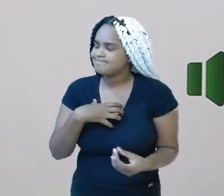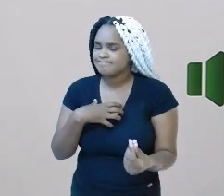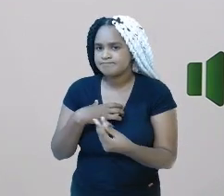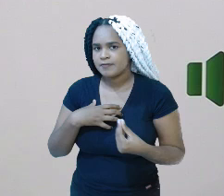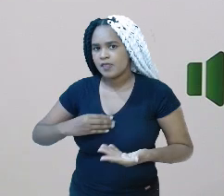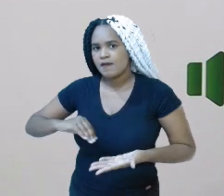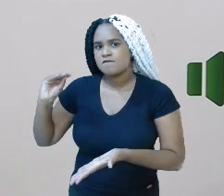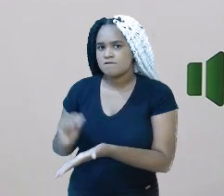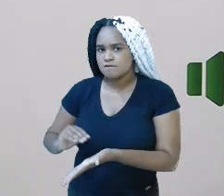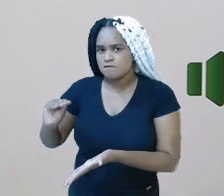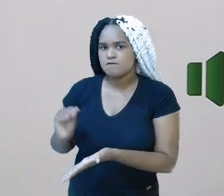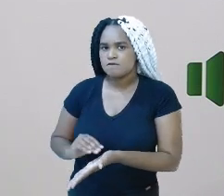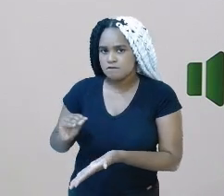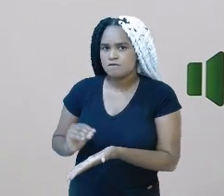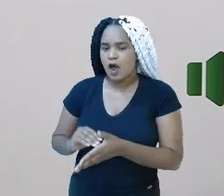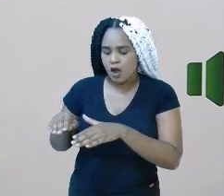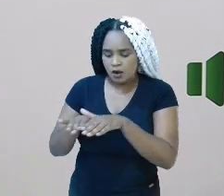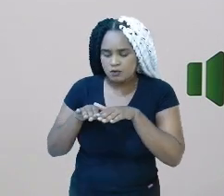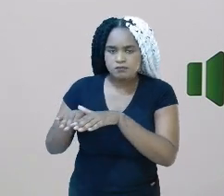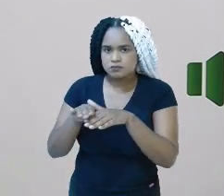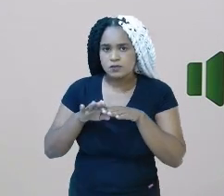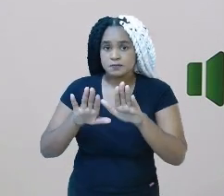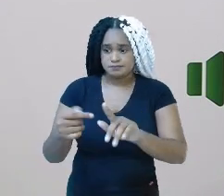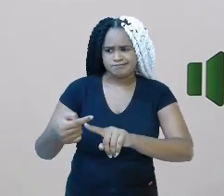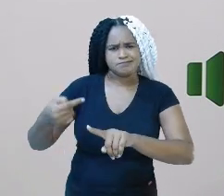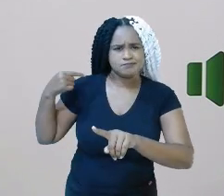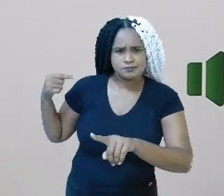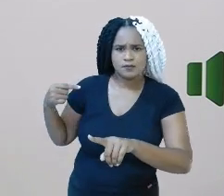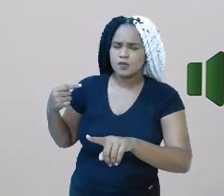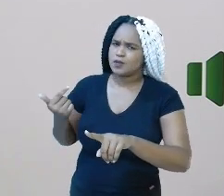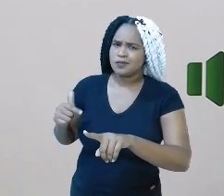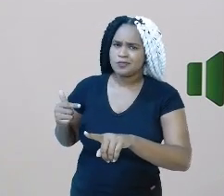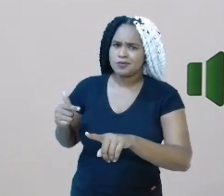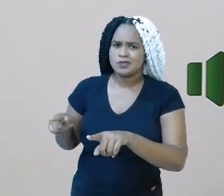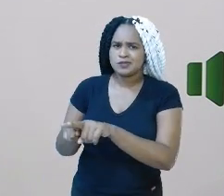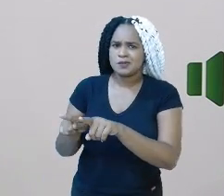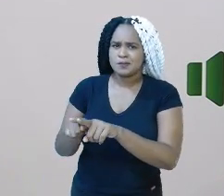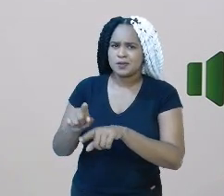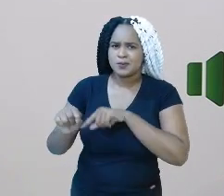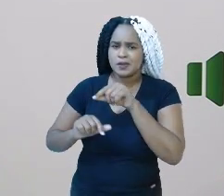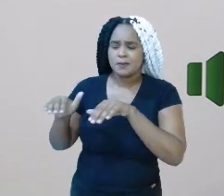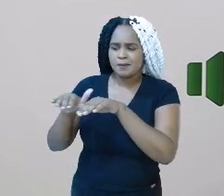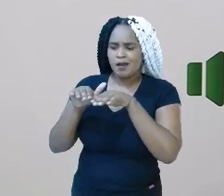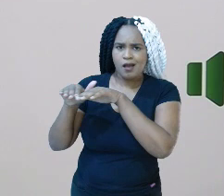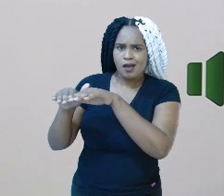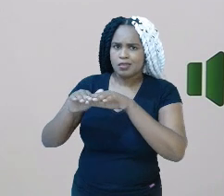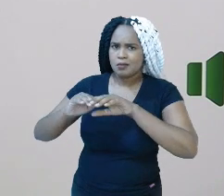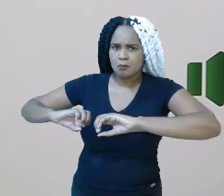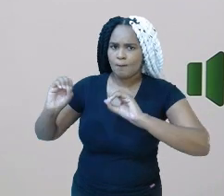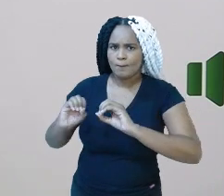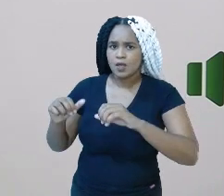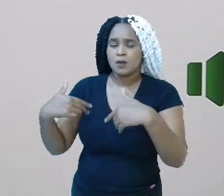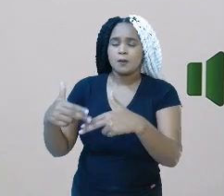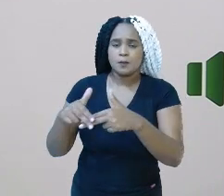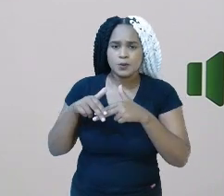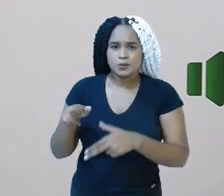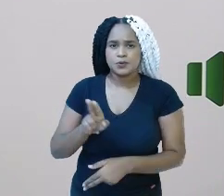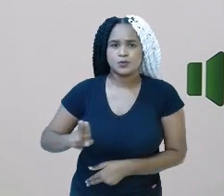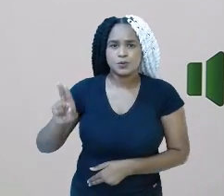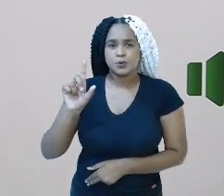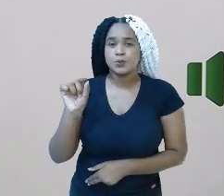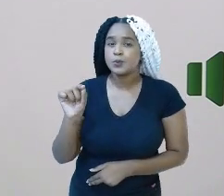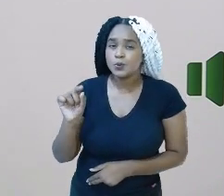essa necessidade, mas claro, antigamente não existia essa padronização. Então, eles